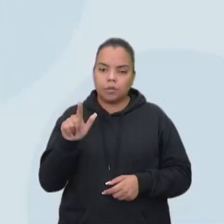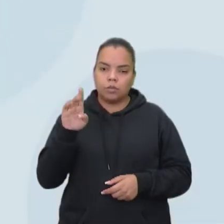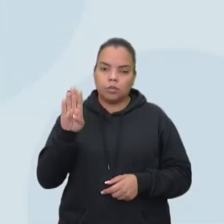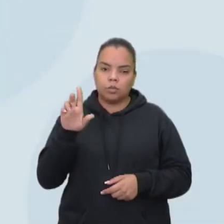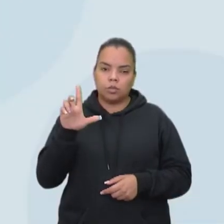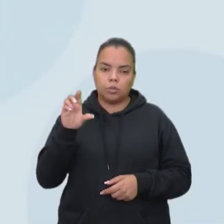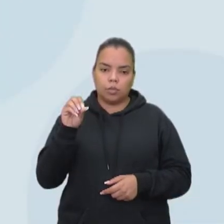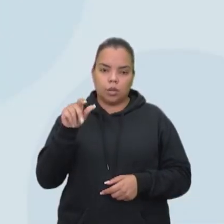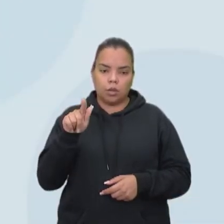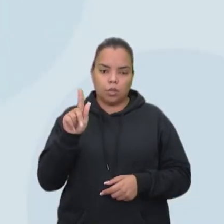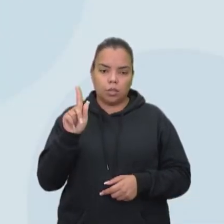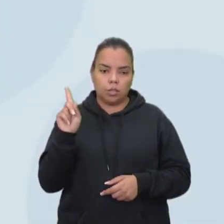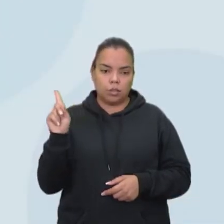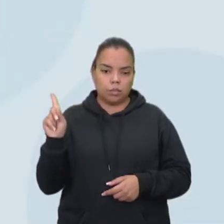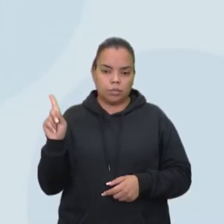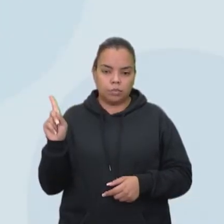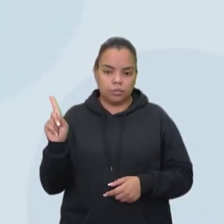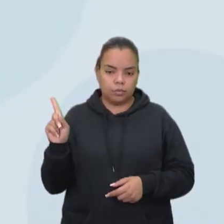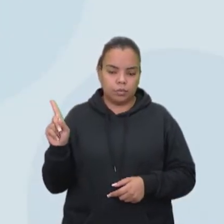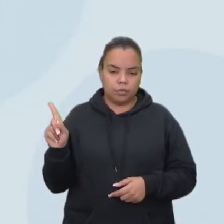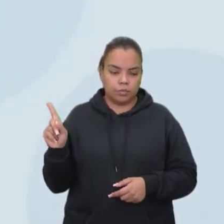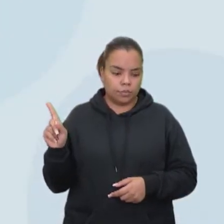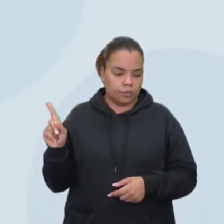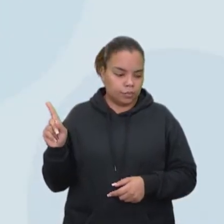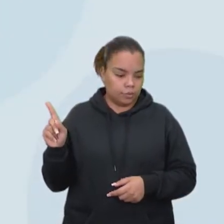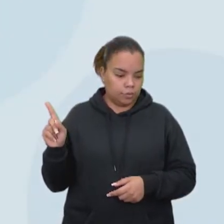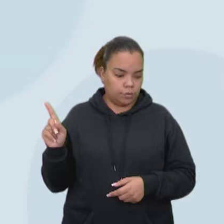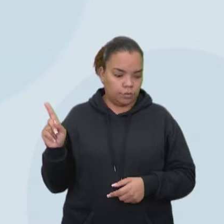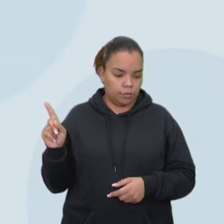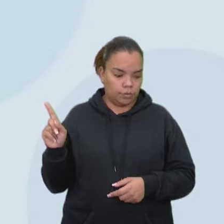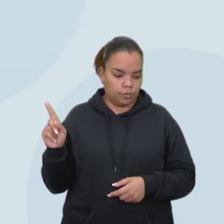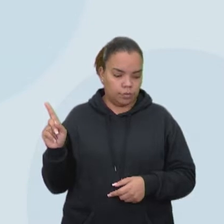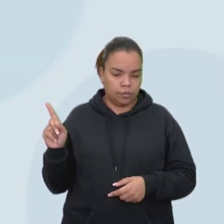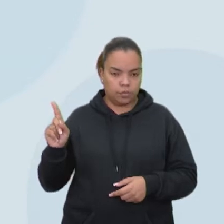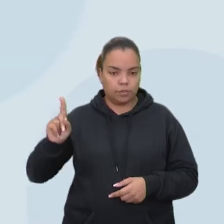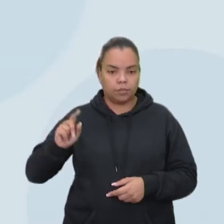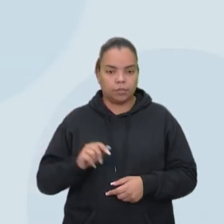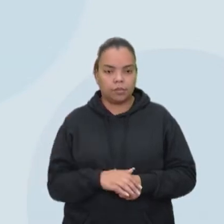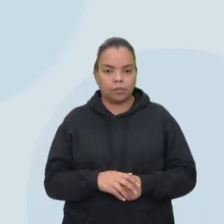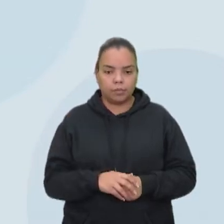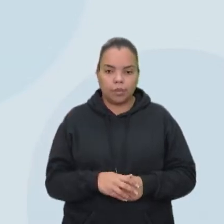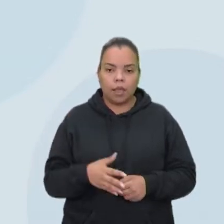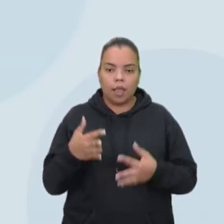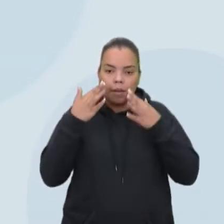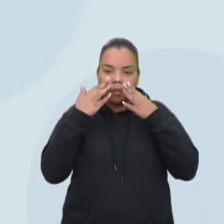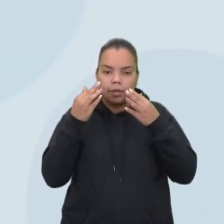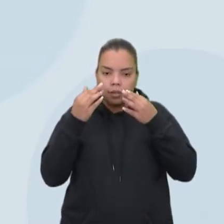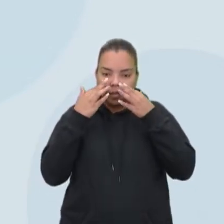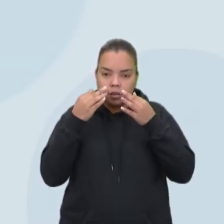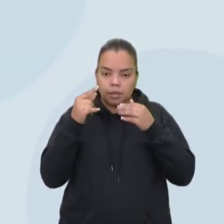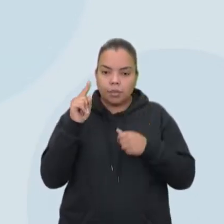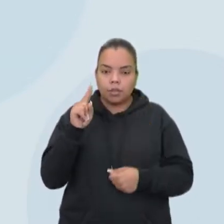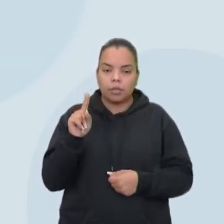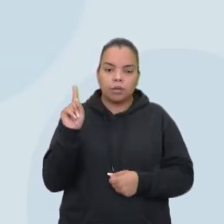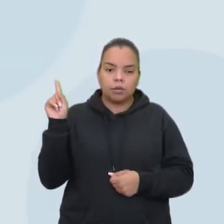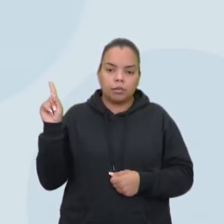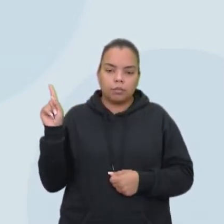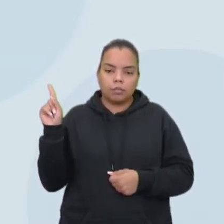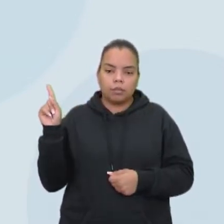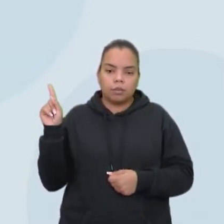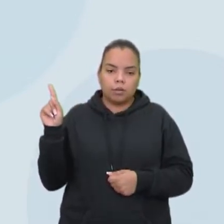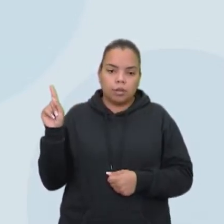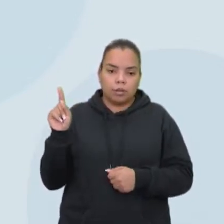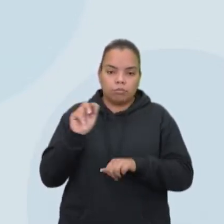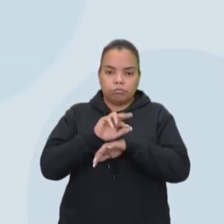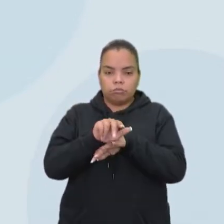vídeo falando sobre esse blog, tá? Então, primeiro eu vou mostrar a característica do blog, que tá aí pra vocês, ó. Perceba que os blogs, eles têm essa cara mesmo, né? Tem aquele espaço lá em cima que